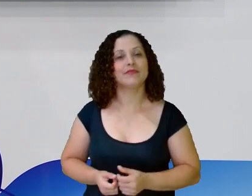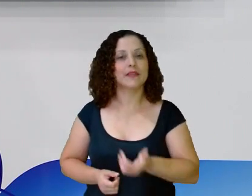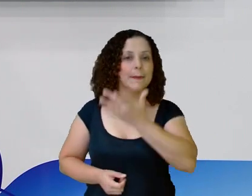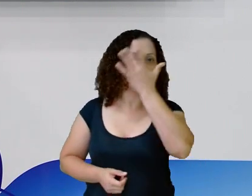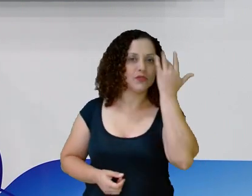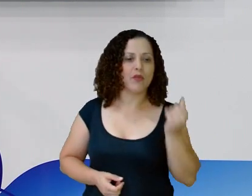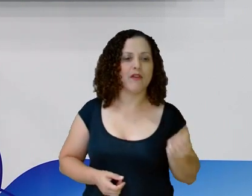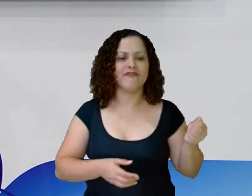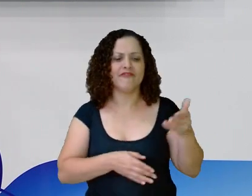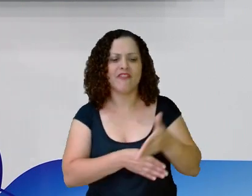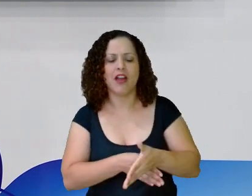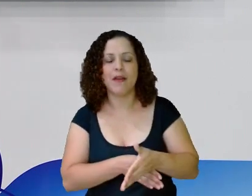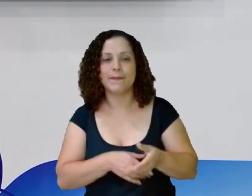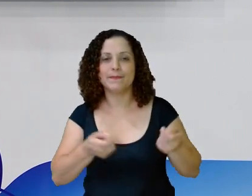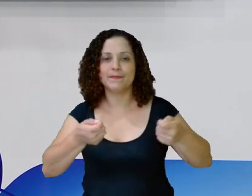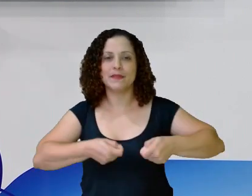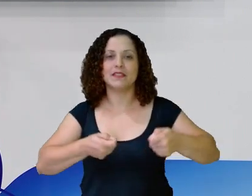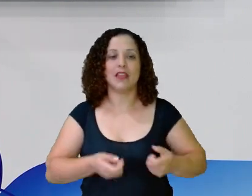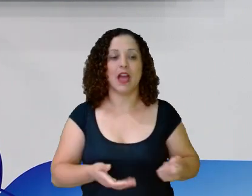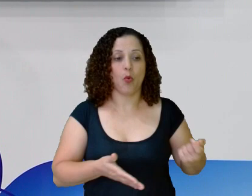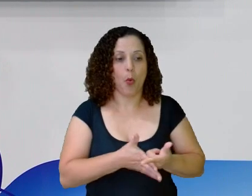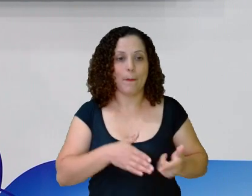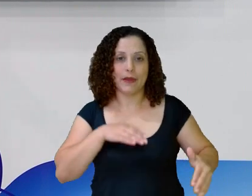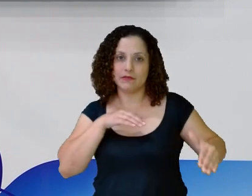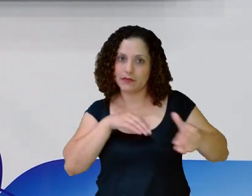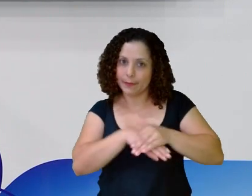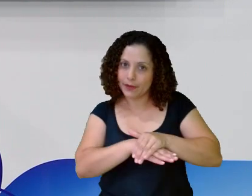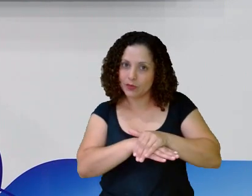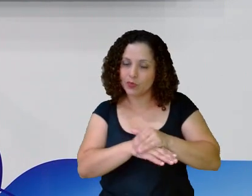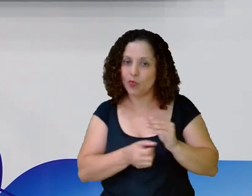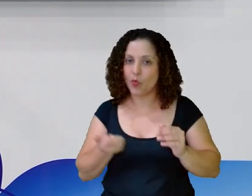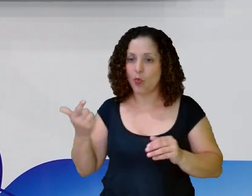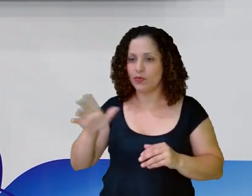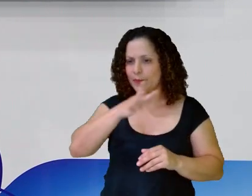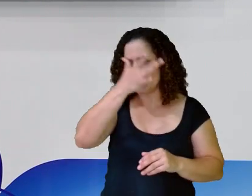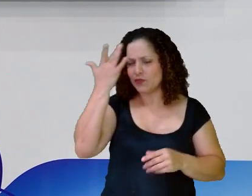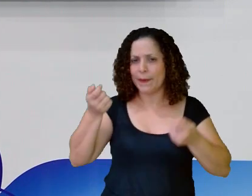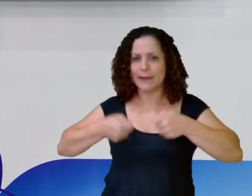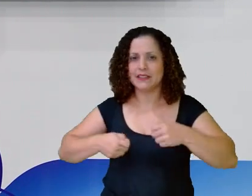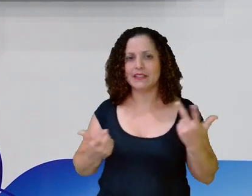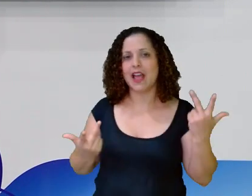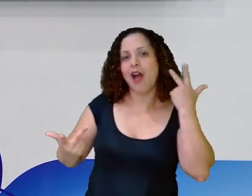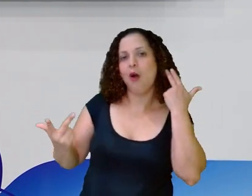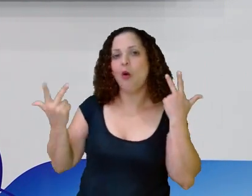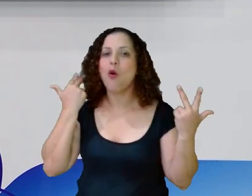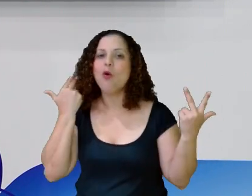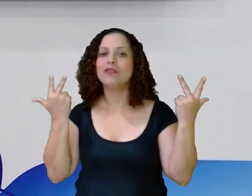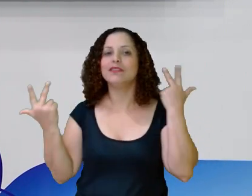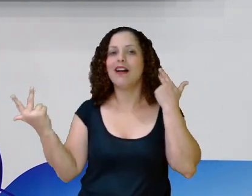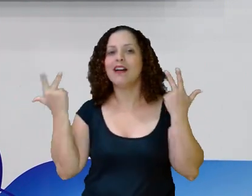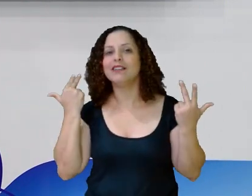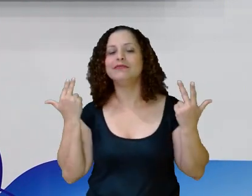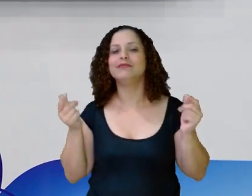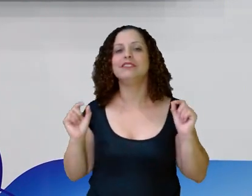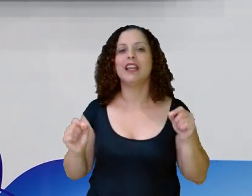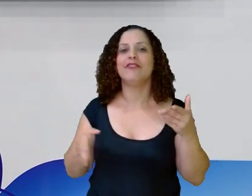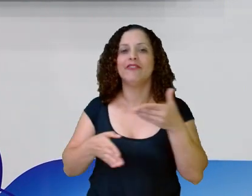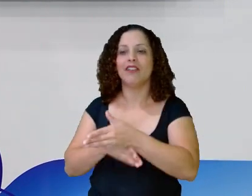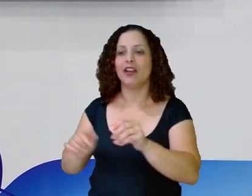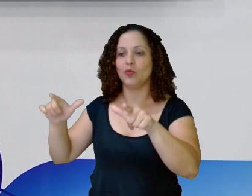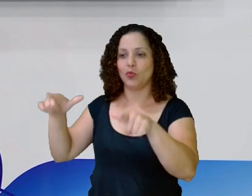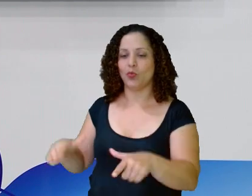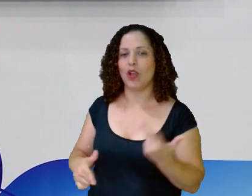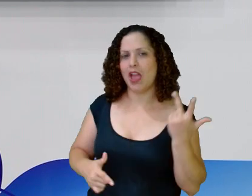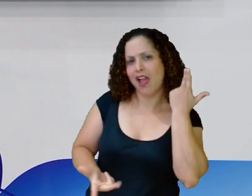vai lá e precisa comprar um tênis, outro precisa cortar o cabelo. E aí você vai numa barbearia ou vai